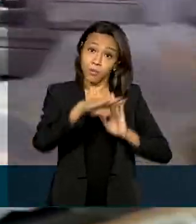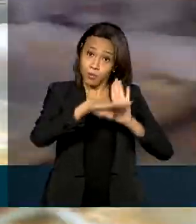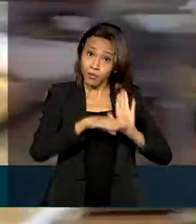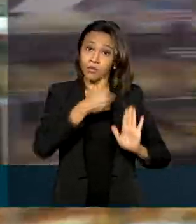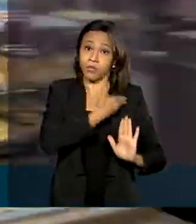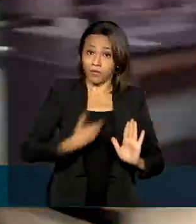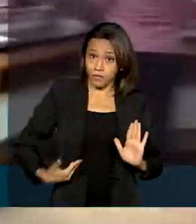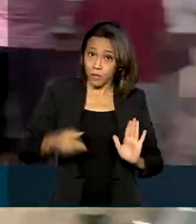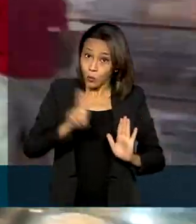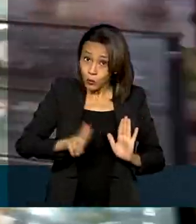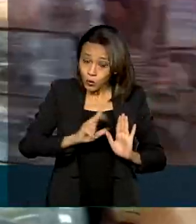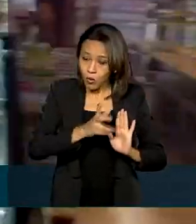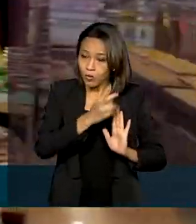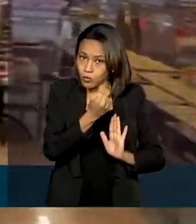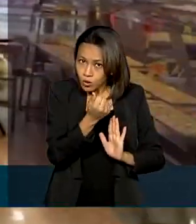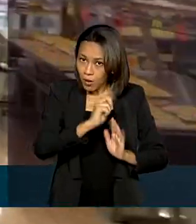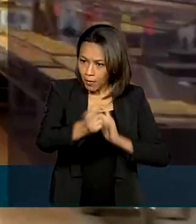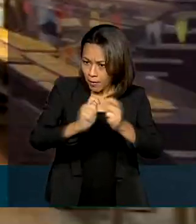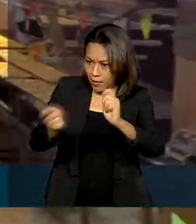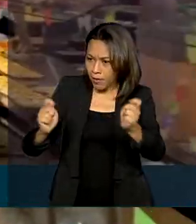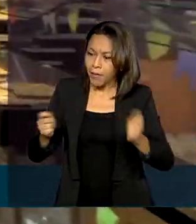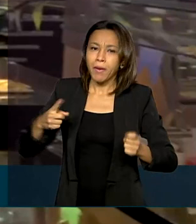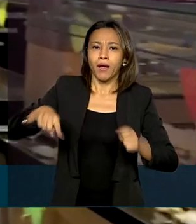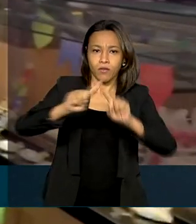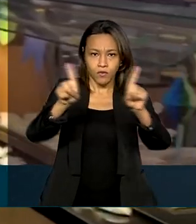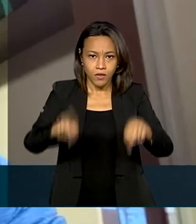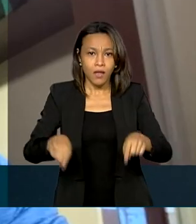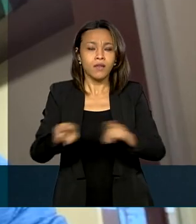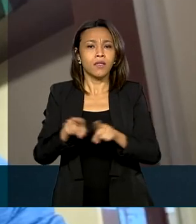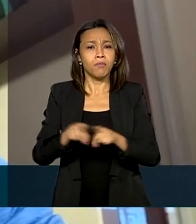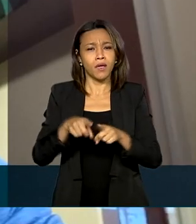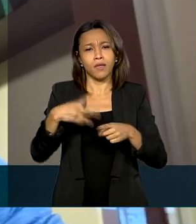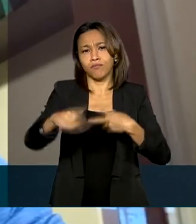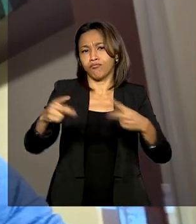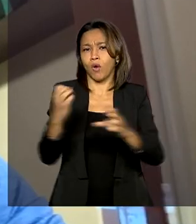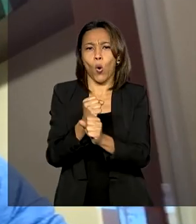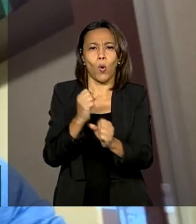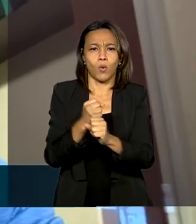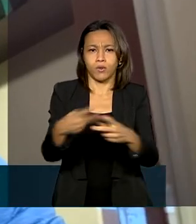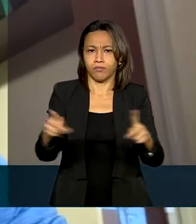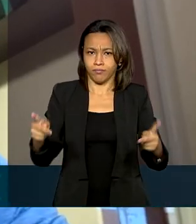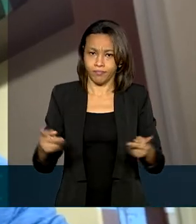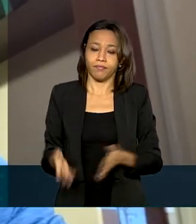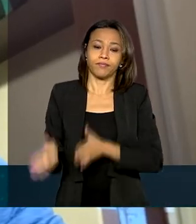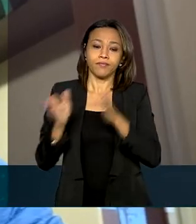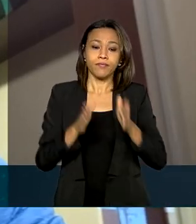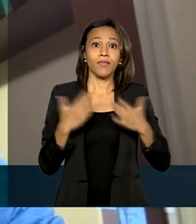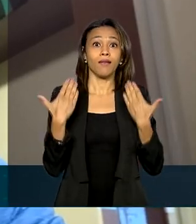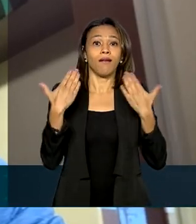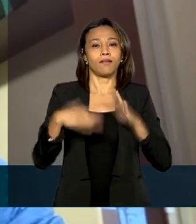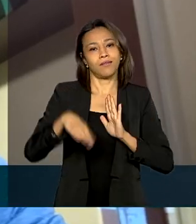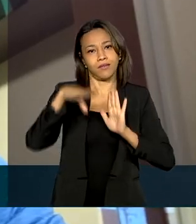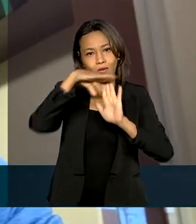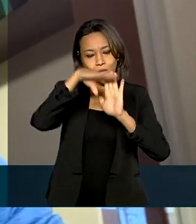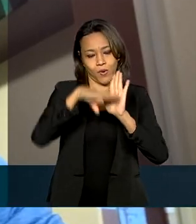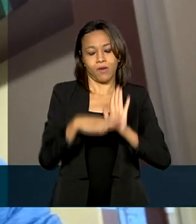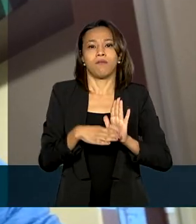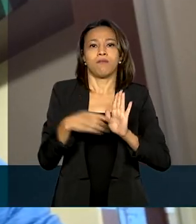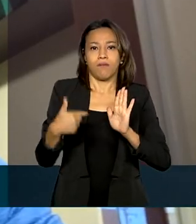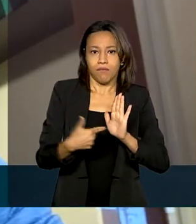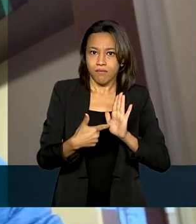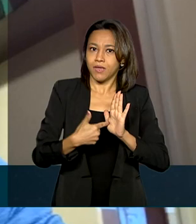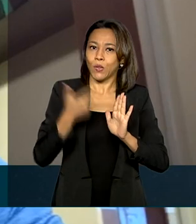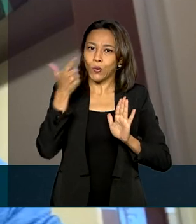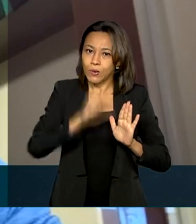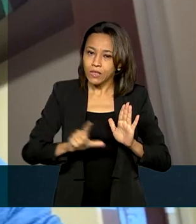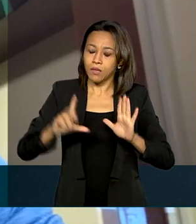dinheiro para pagar funcionários e despesas fixas. Graças ao Pronamp conseguimos passar por essa